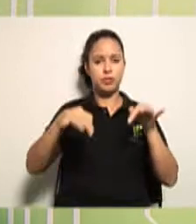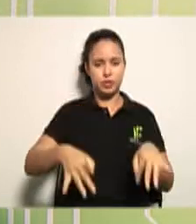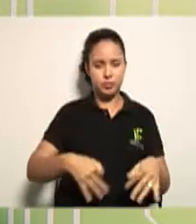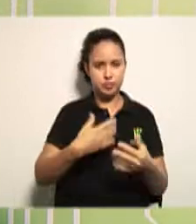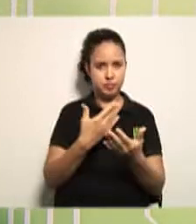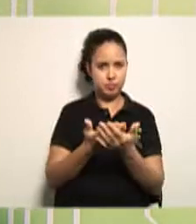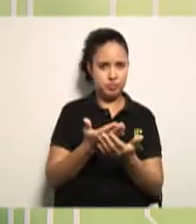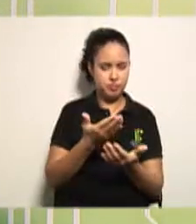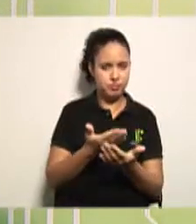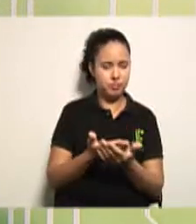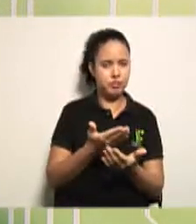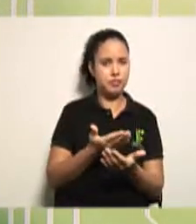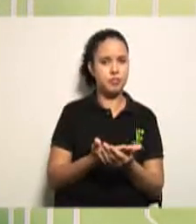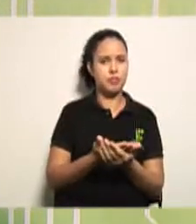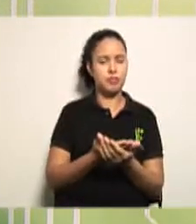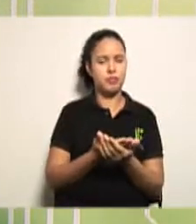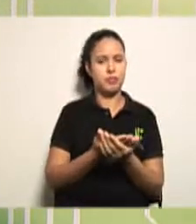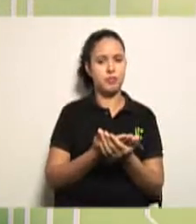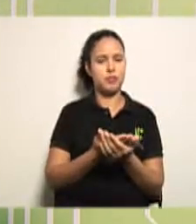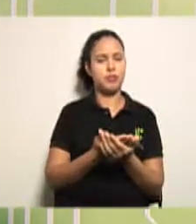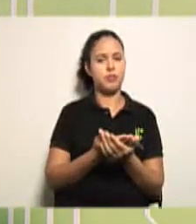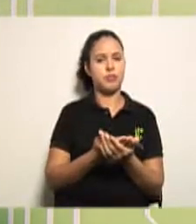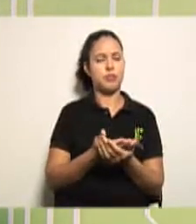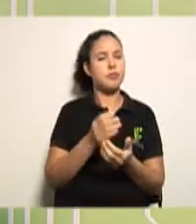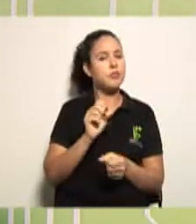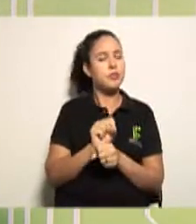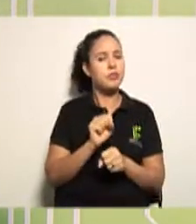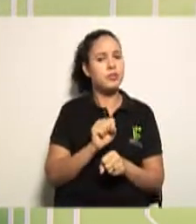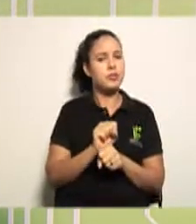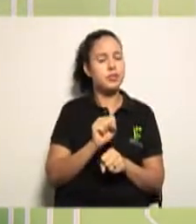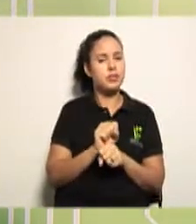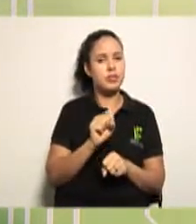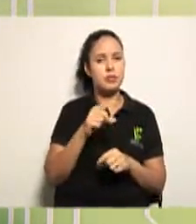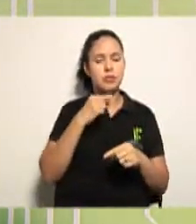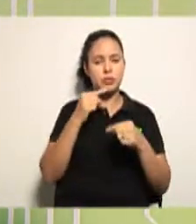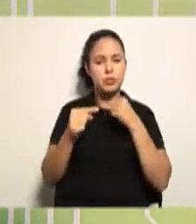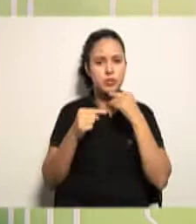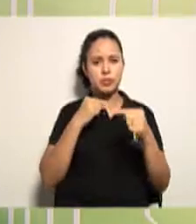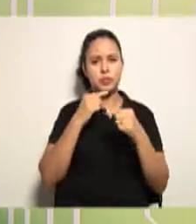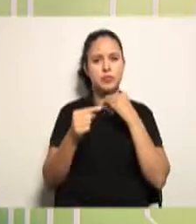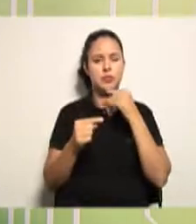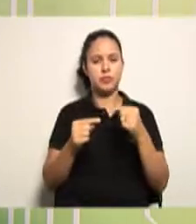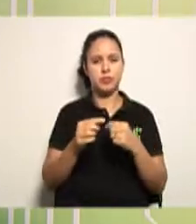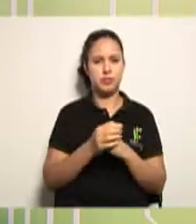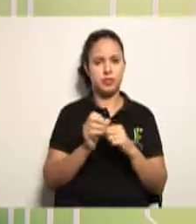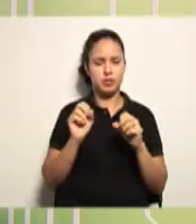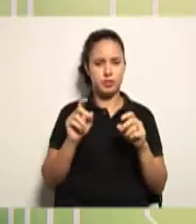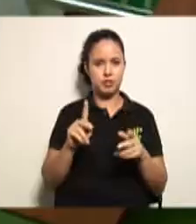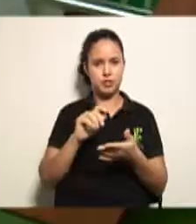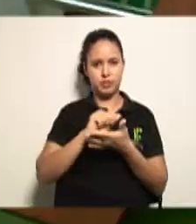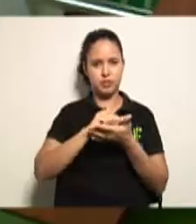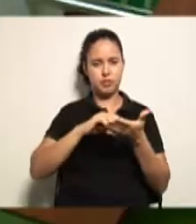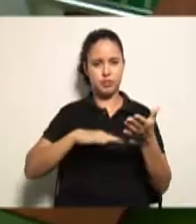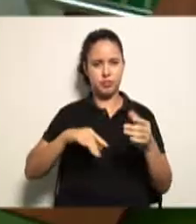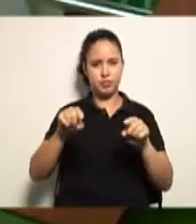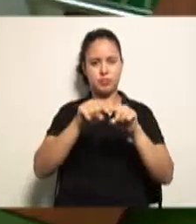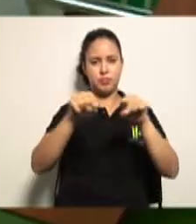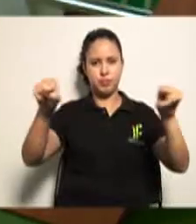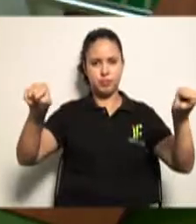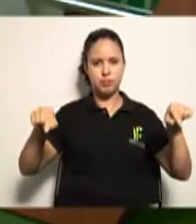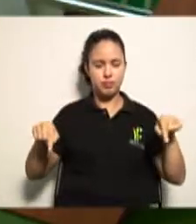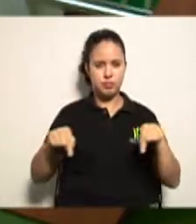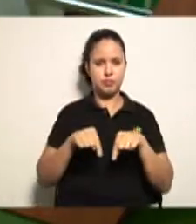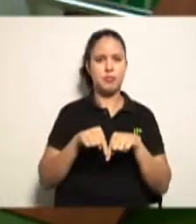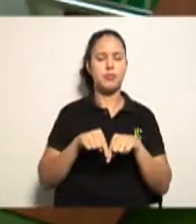aula. Espero que tenhamos provocado muitas questões aí e vamos ter atividade de sala. Nós vamos